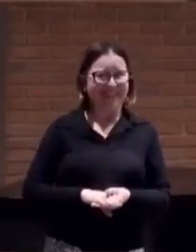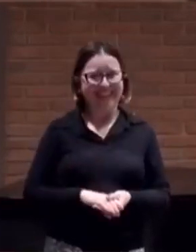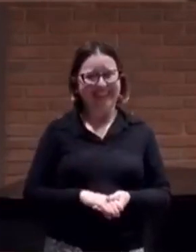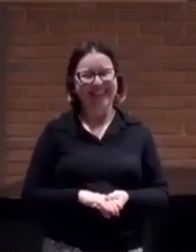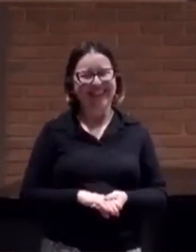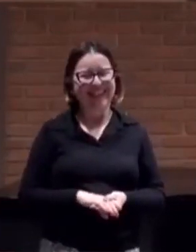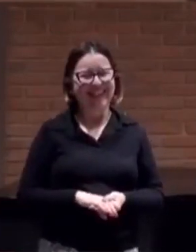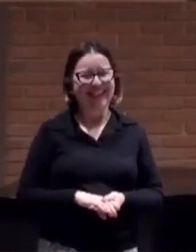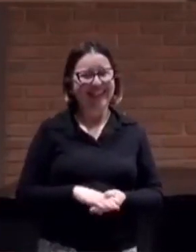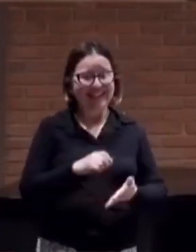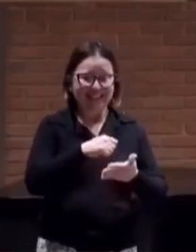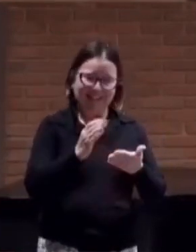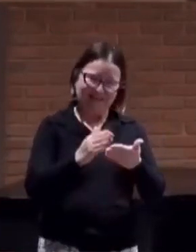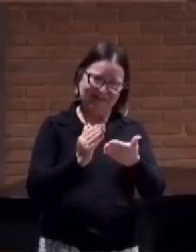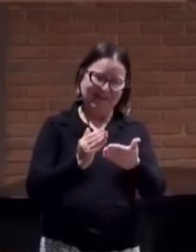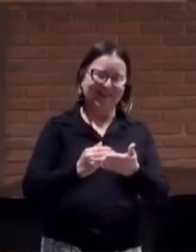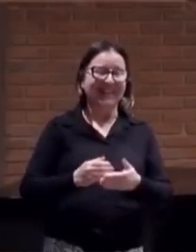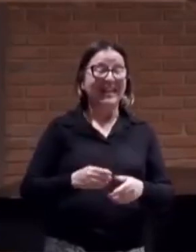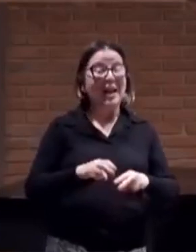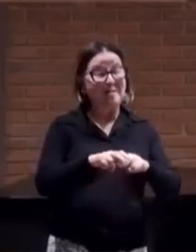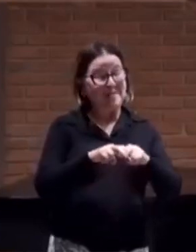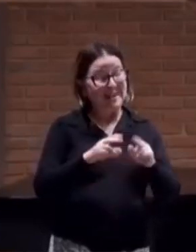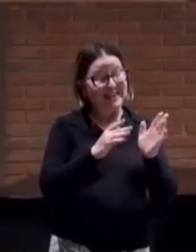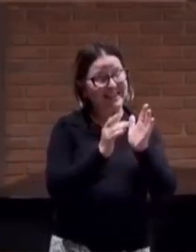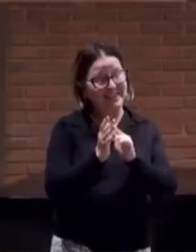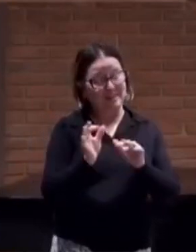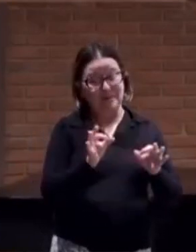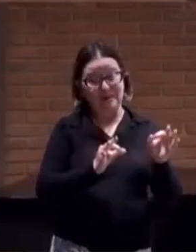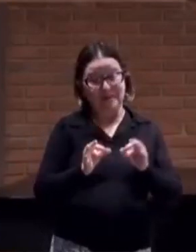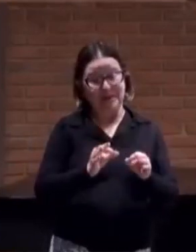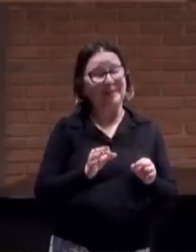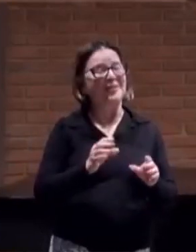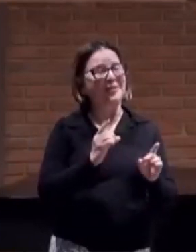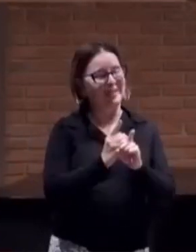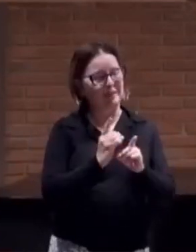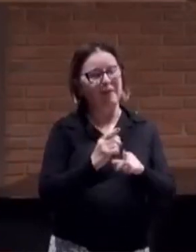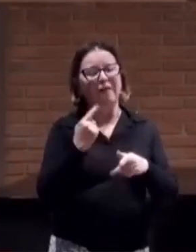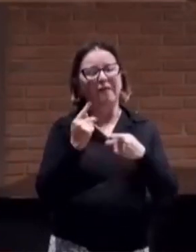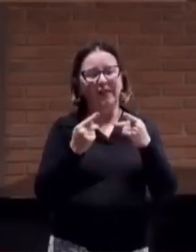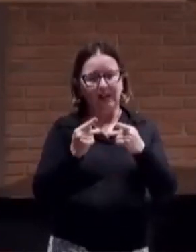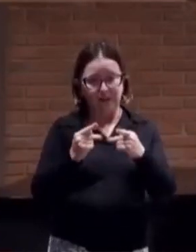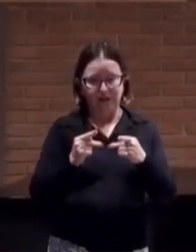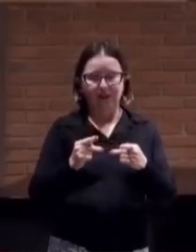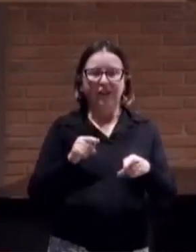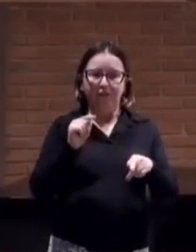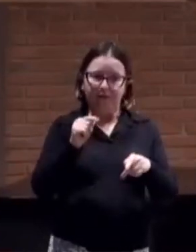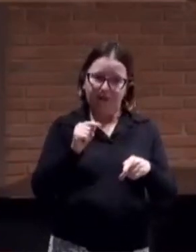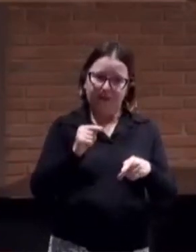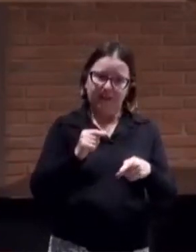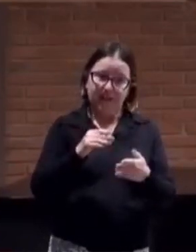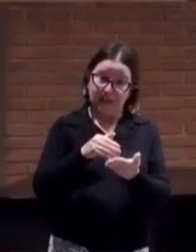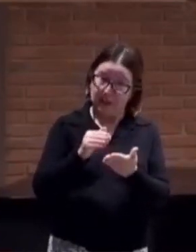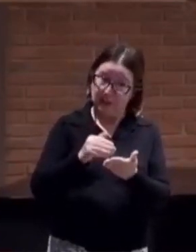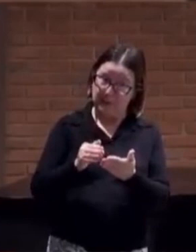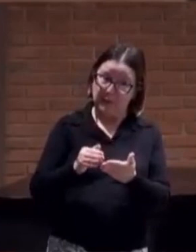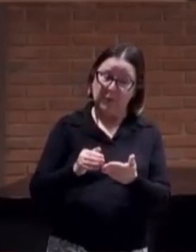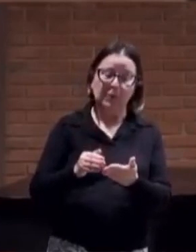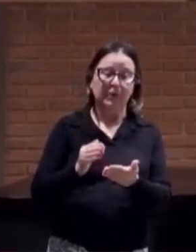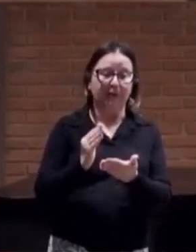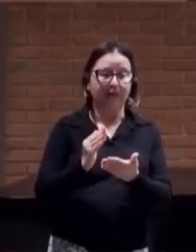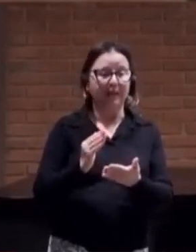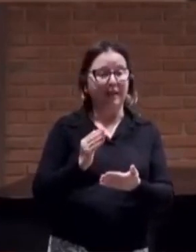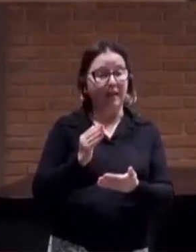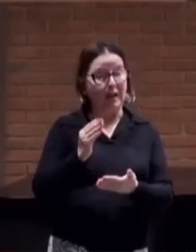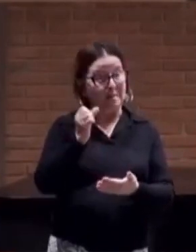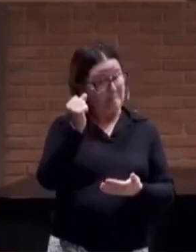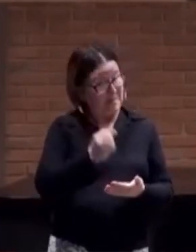Por isso Jesus estava preparando os seus discípulos, dizendo o seguinte: olha, vocês vão ser expulsos, vão matar vocês, mas não existe nada